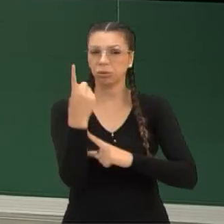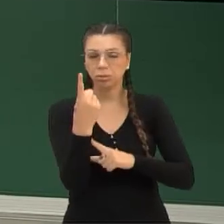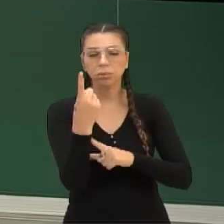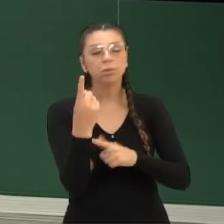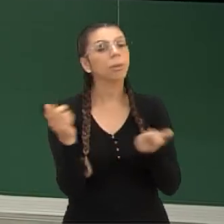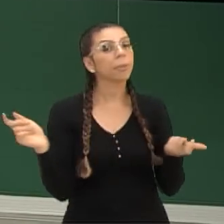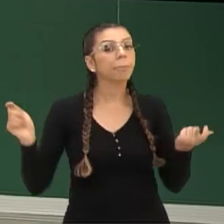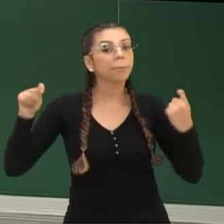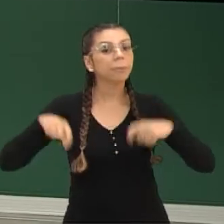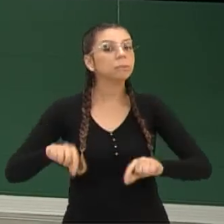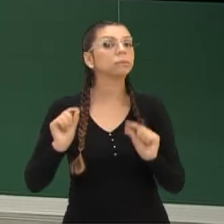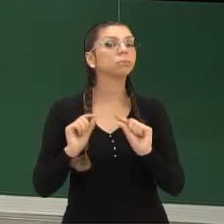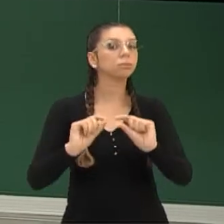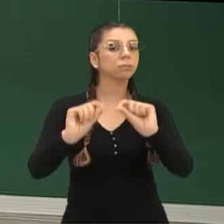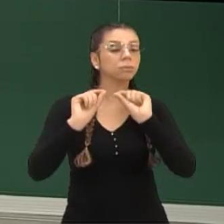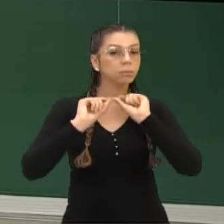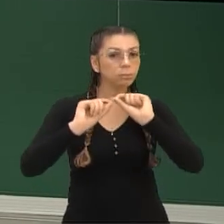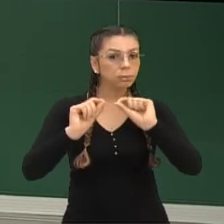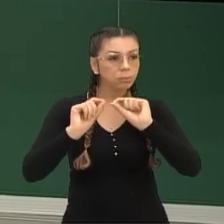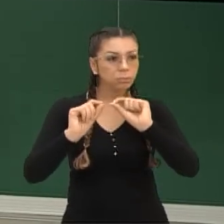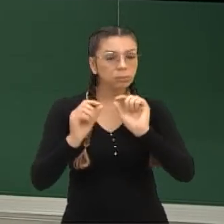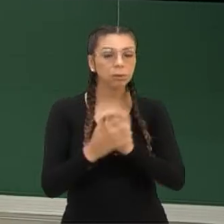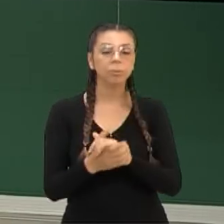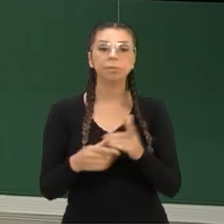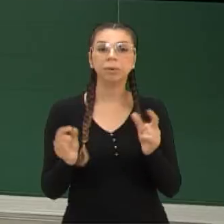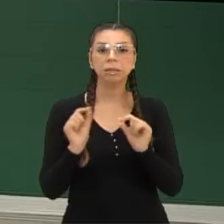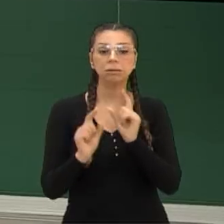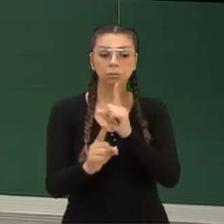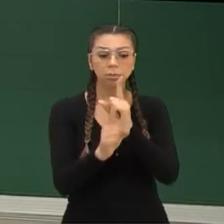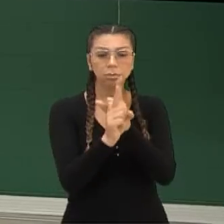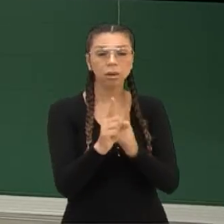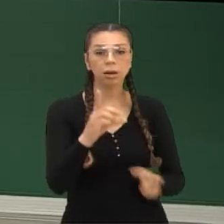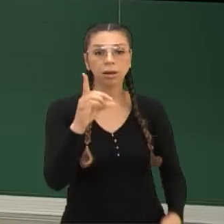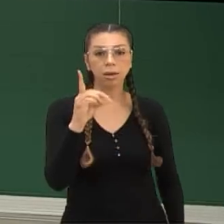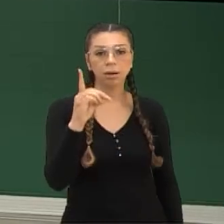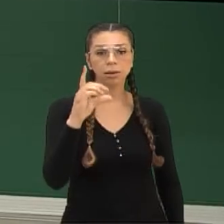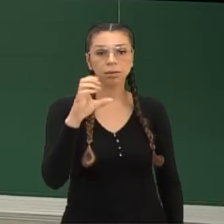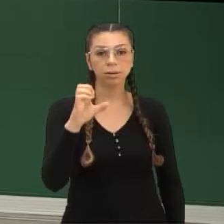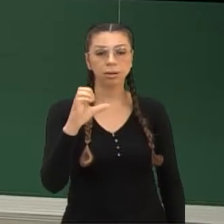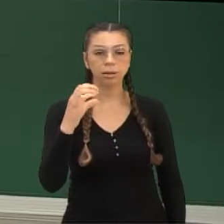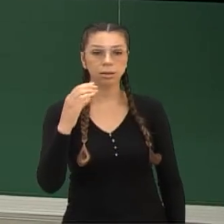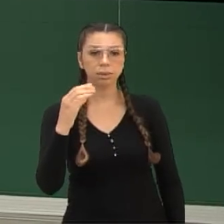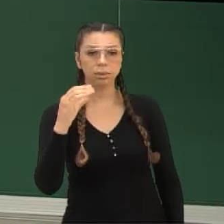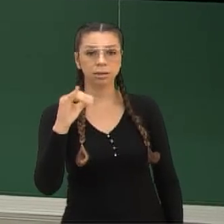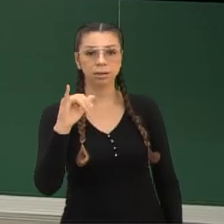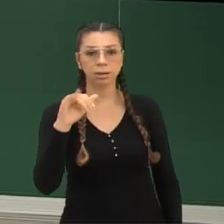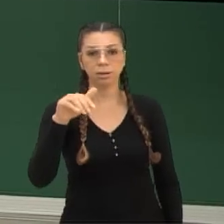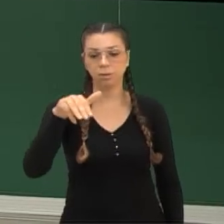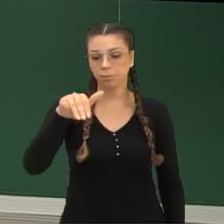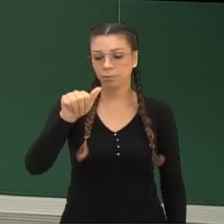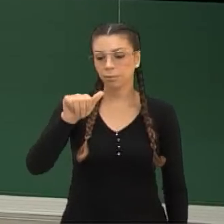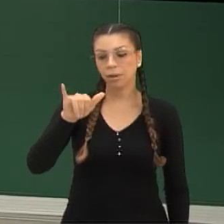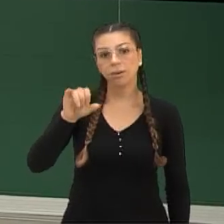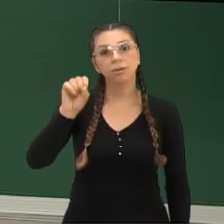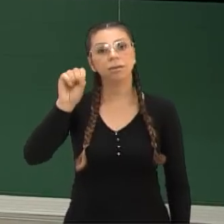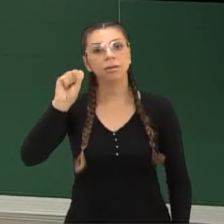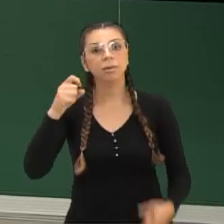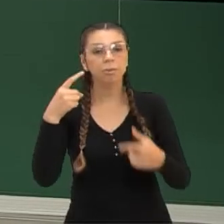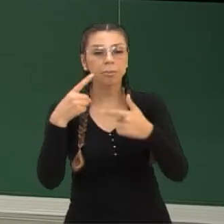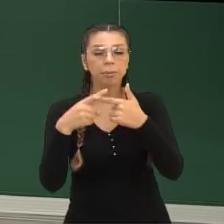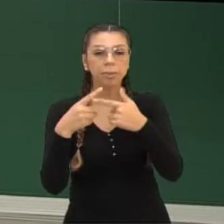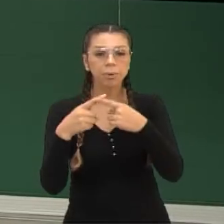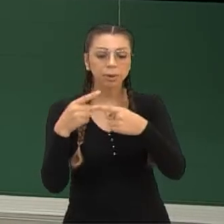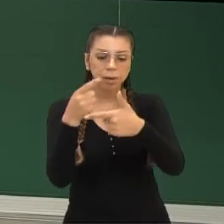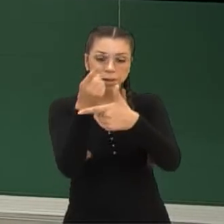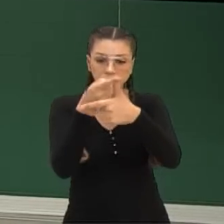Então, eu preciso fazer o quê? Ir para as casas decimais, porque isso aqui vai ser uma divisão onde vai ficar